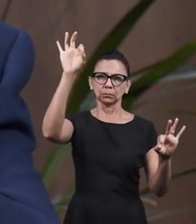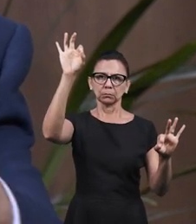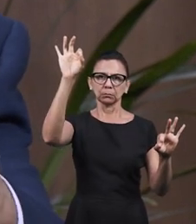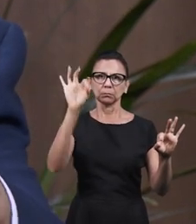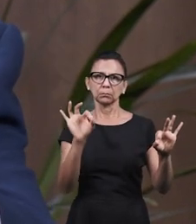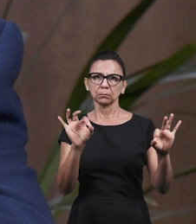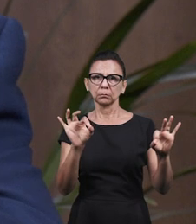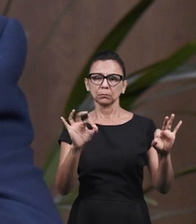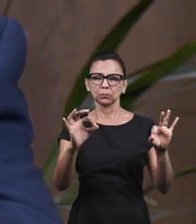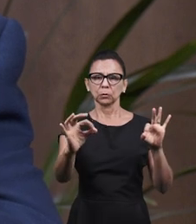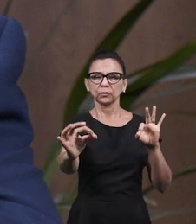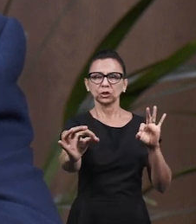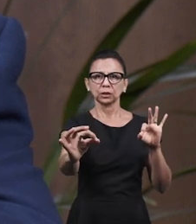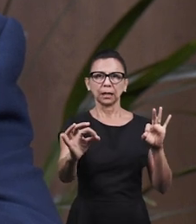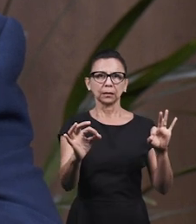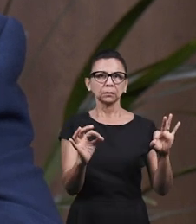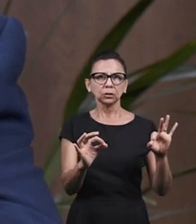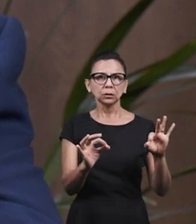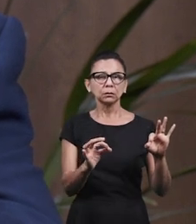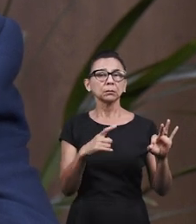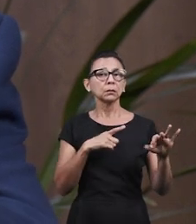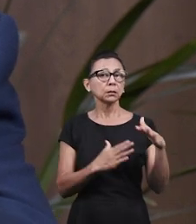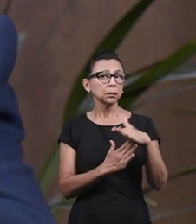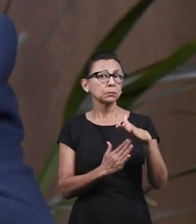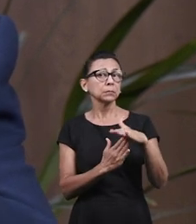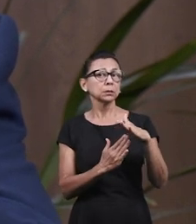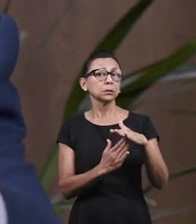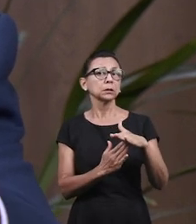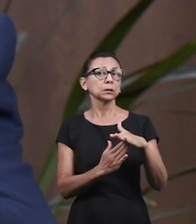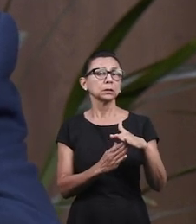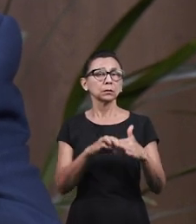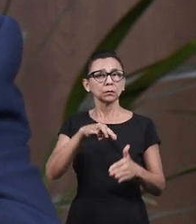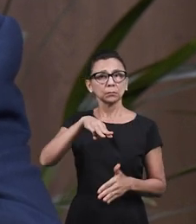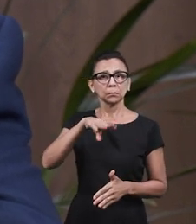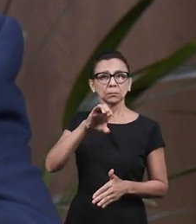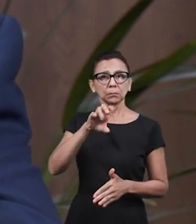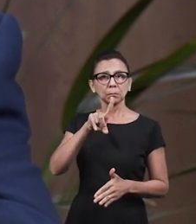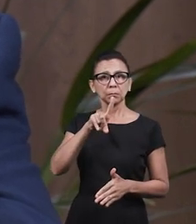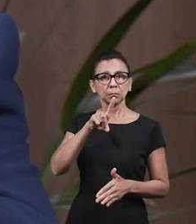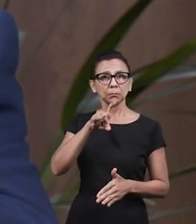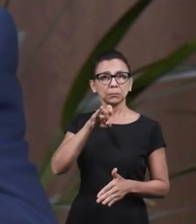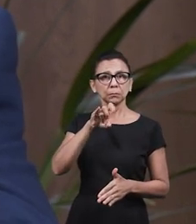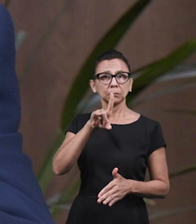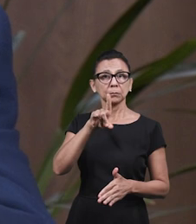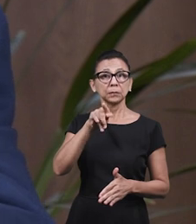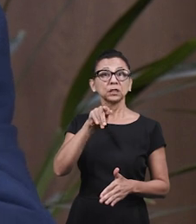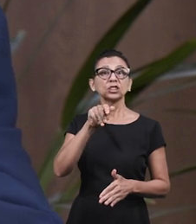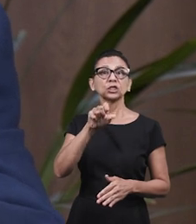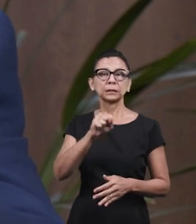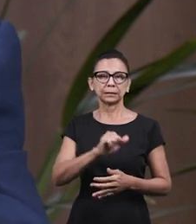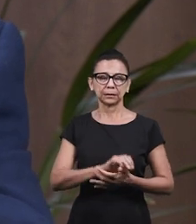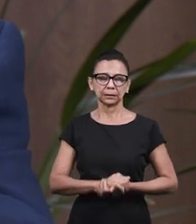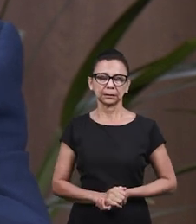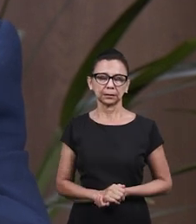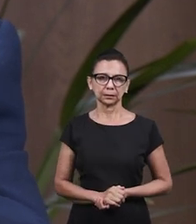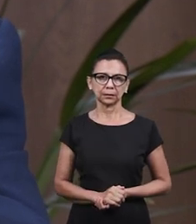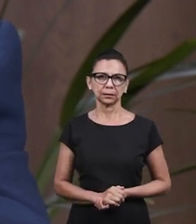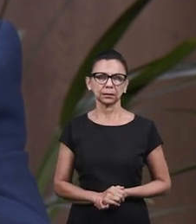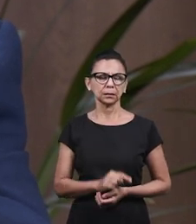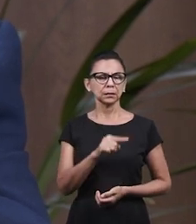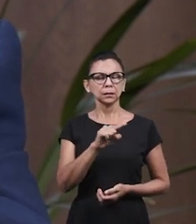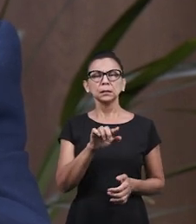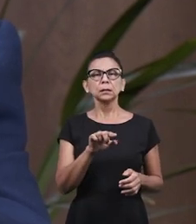Ele tem medidas. Ele tem limites. Tem limites e tem medidas. Quais são as medidas